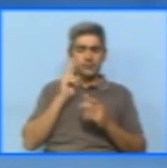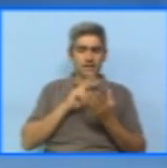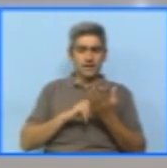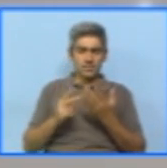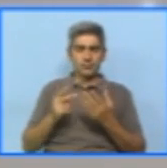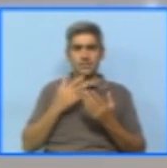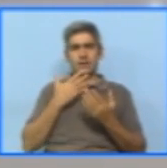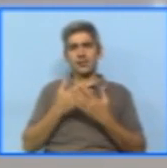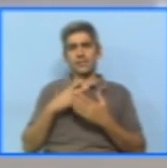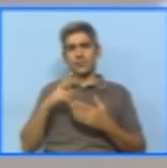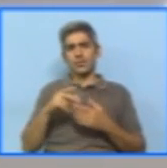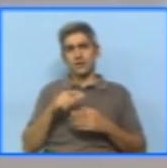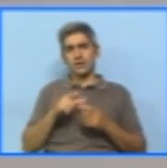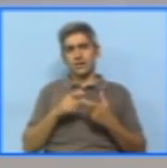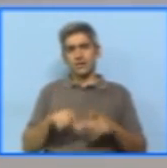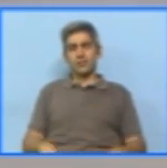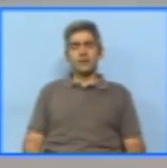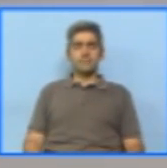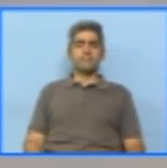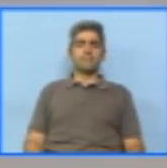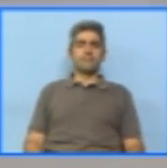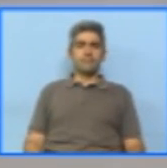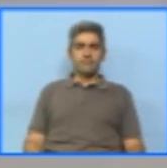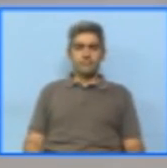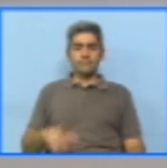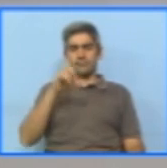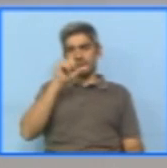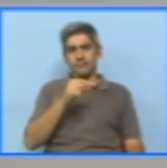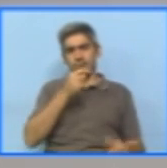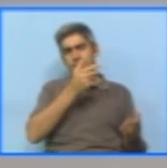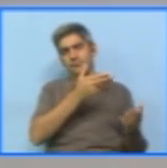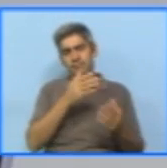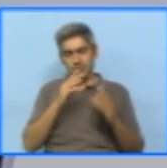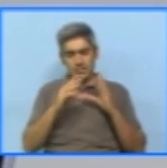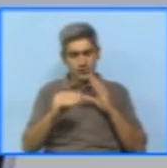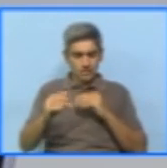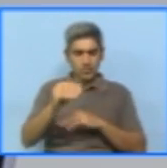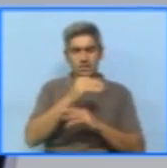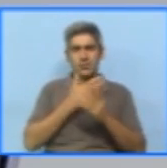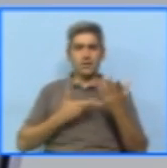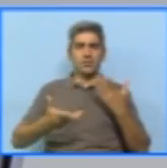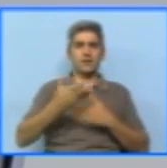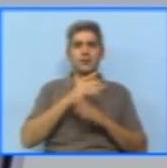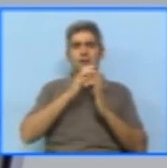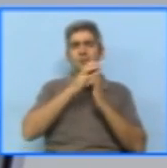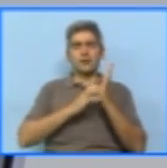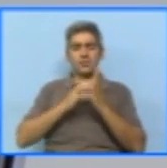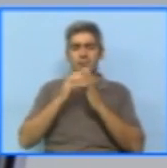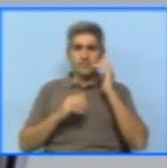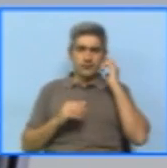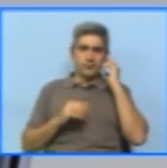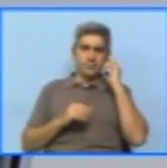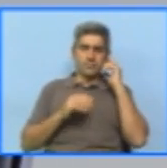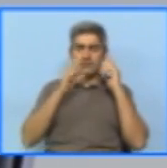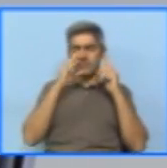ao português, ao nosso português. Chegar ao português. E, no fundo, convidar as pessoas a dialogarem com o texto. Se há um